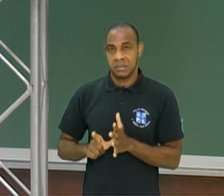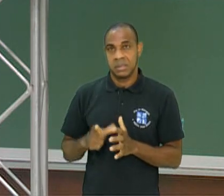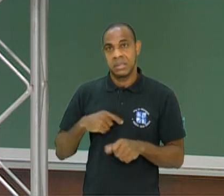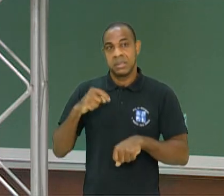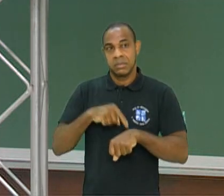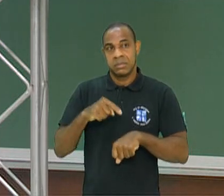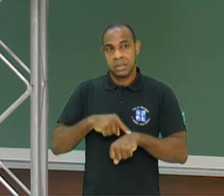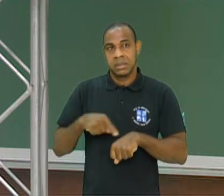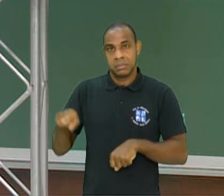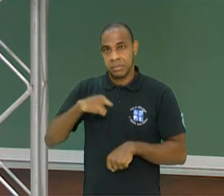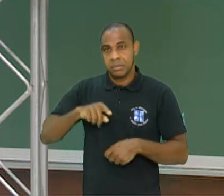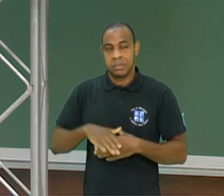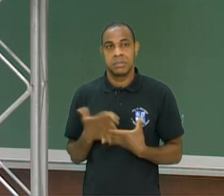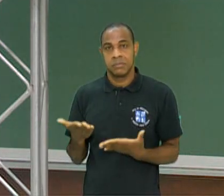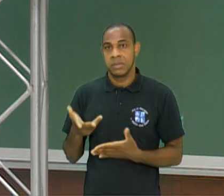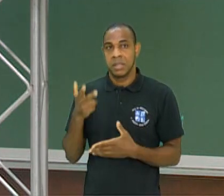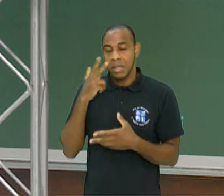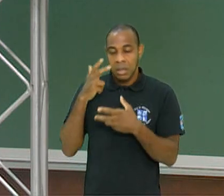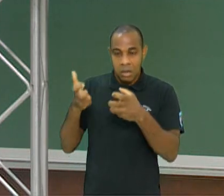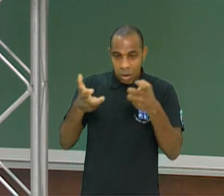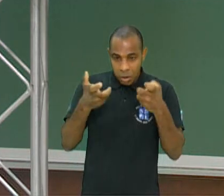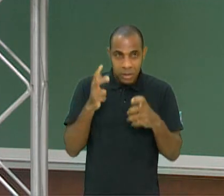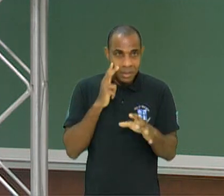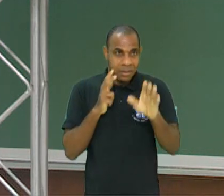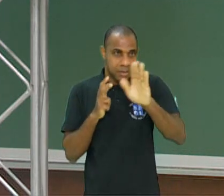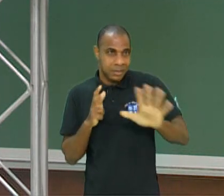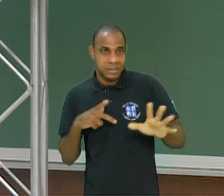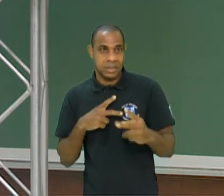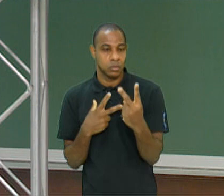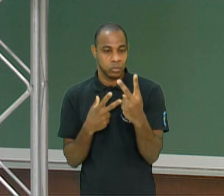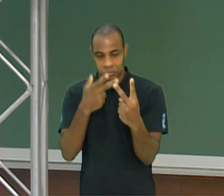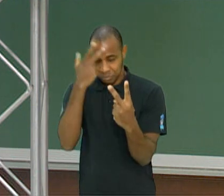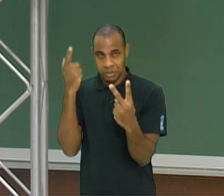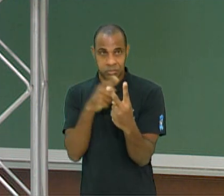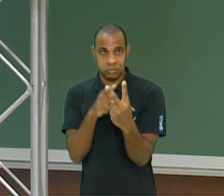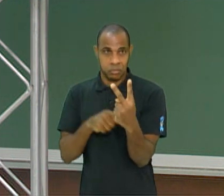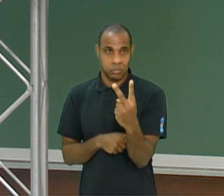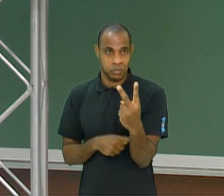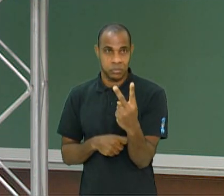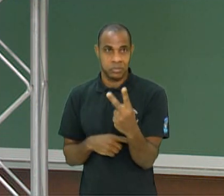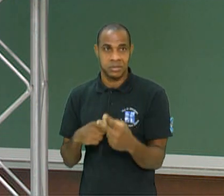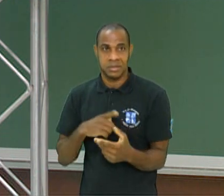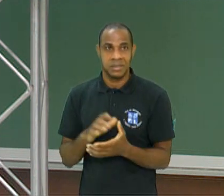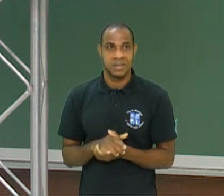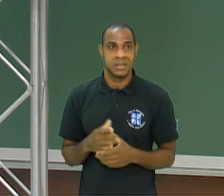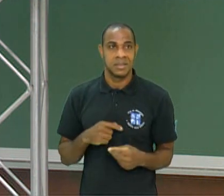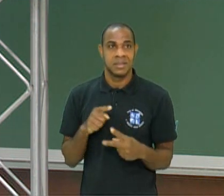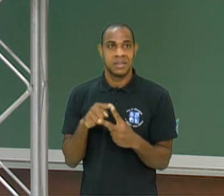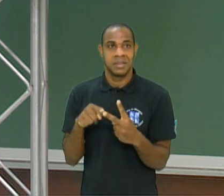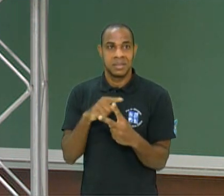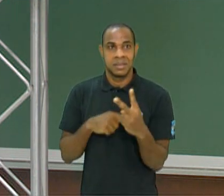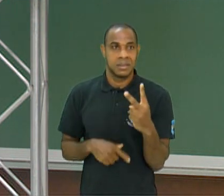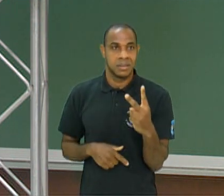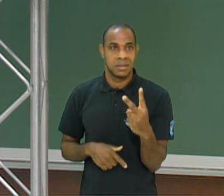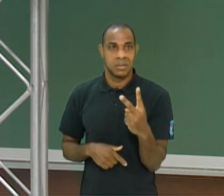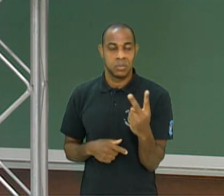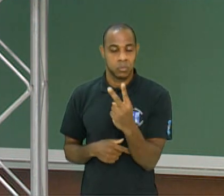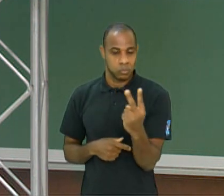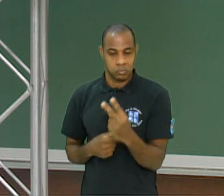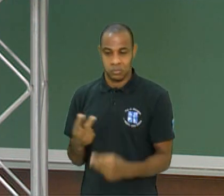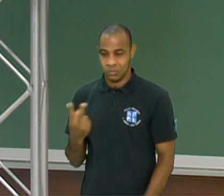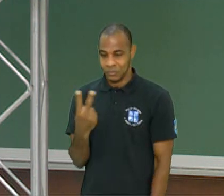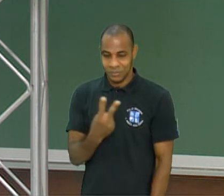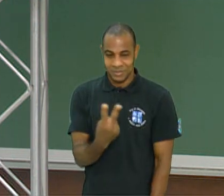para vocês. Você olha a imagem, nós temos ali duas pessoas, a gente repara nitidamente que um deles aqui está, os dois, né?